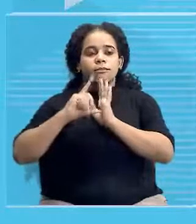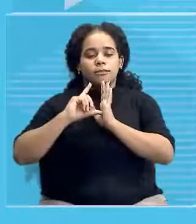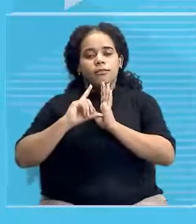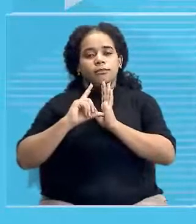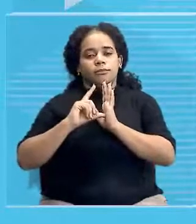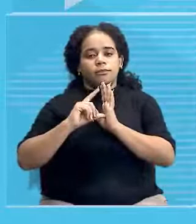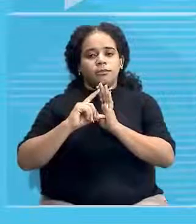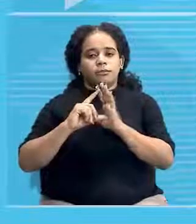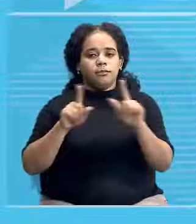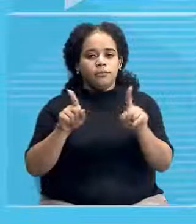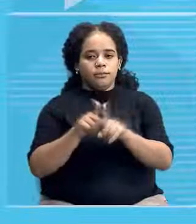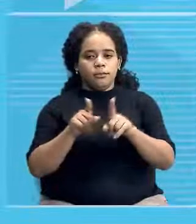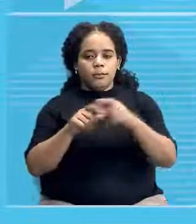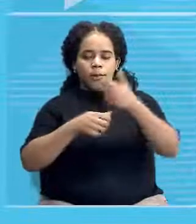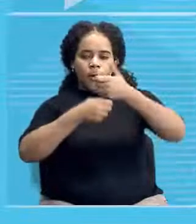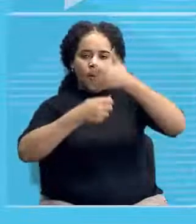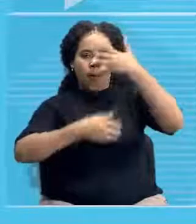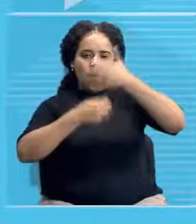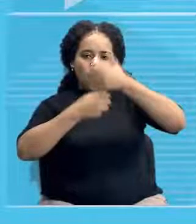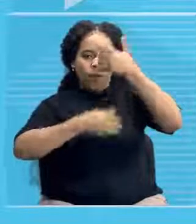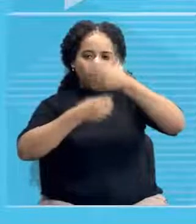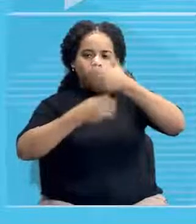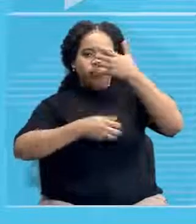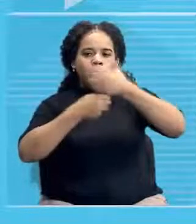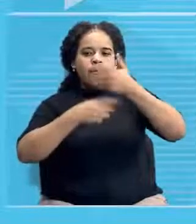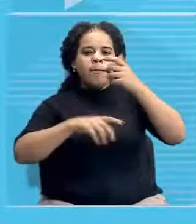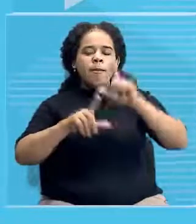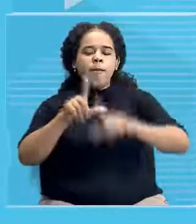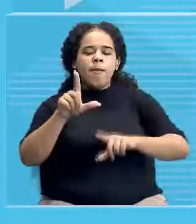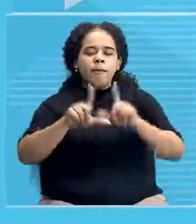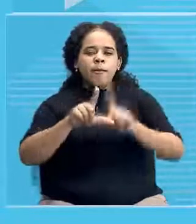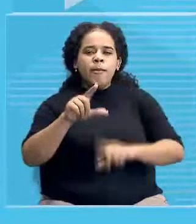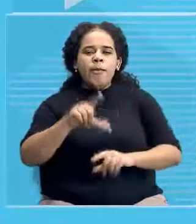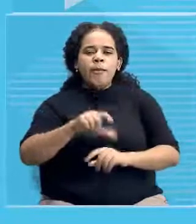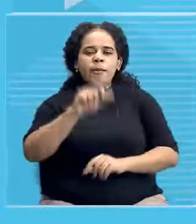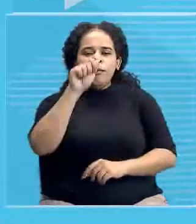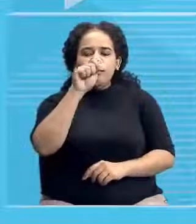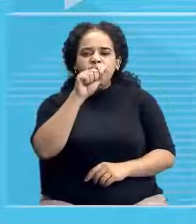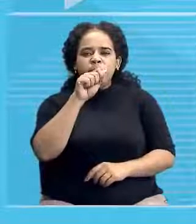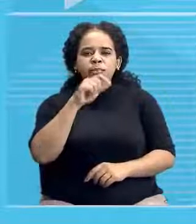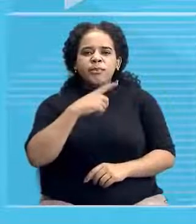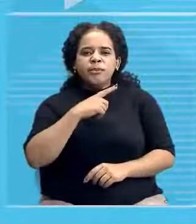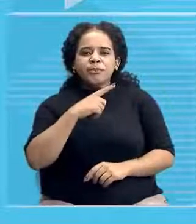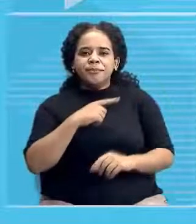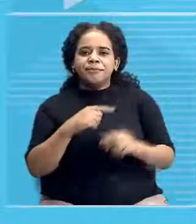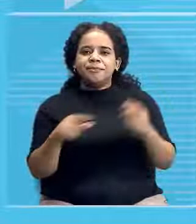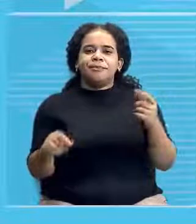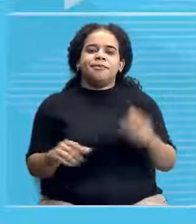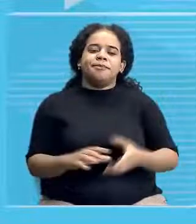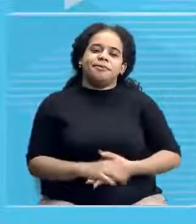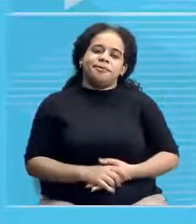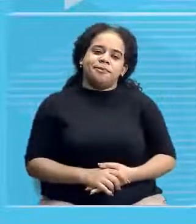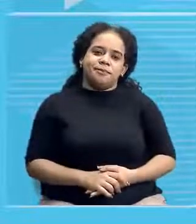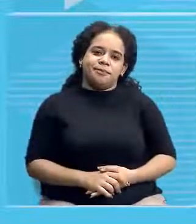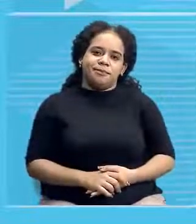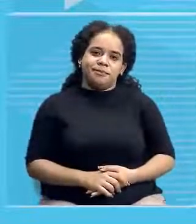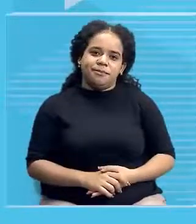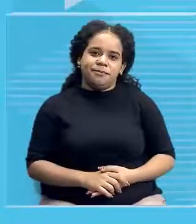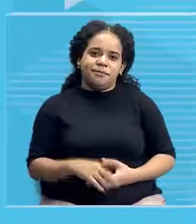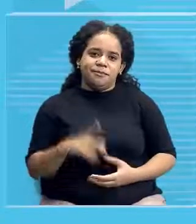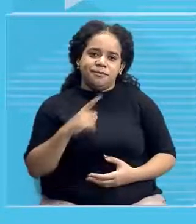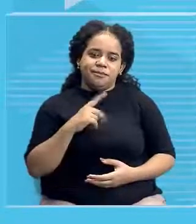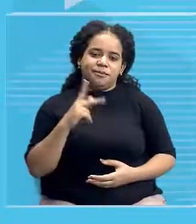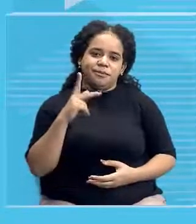Milena, Victor, o Victor marcou letra A. Gabriele, Guilherme, Angelita,